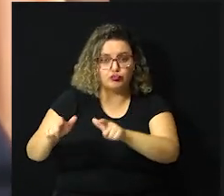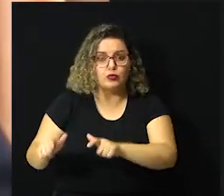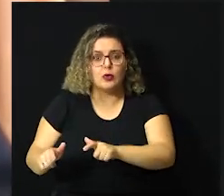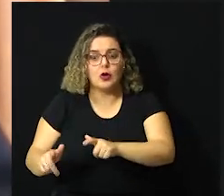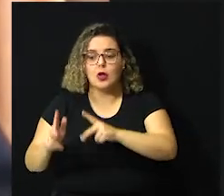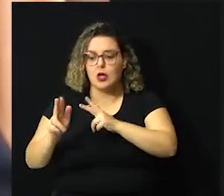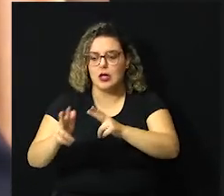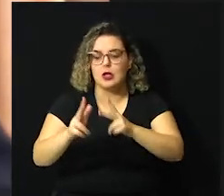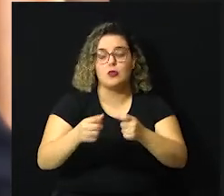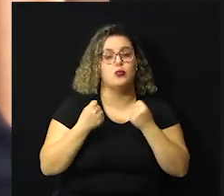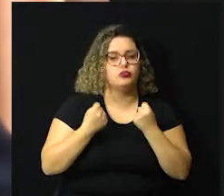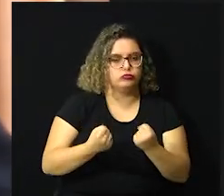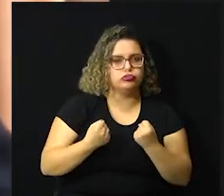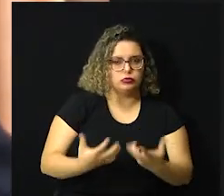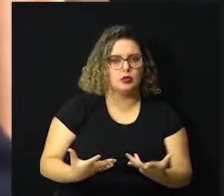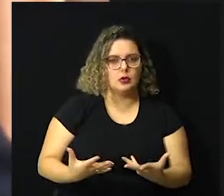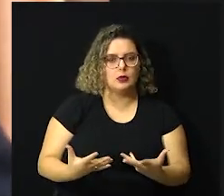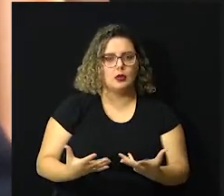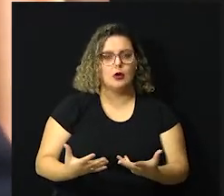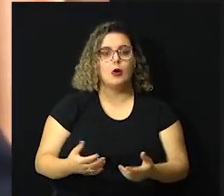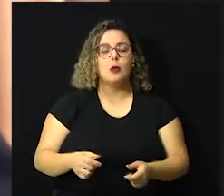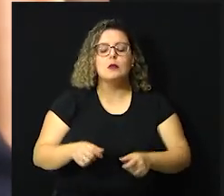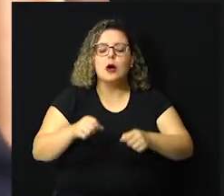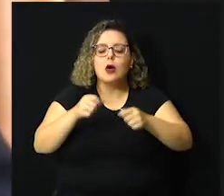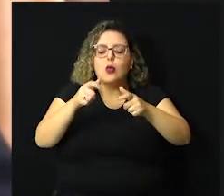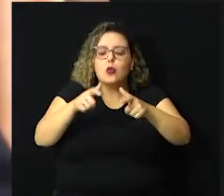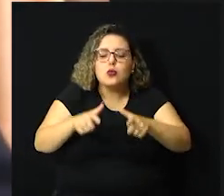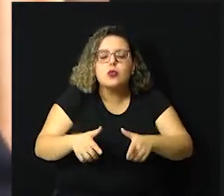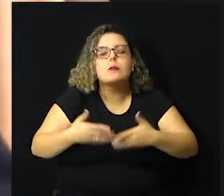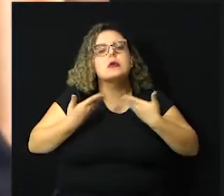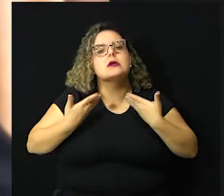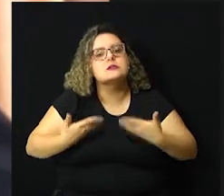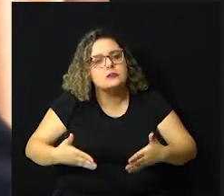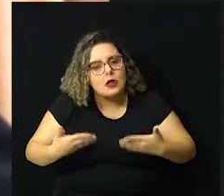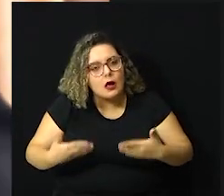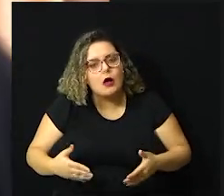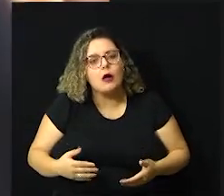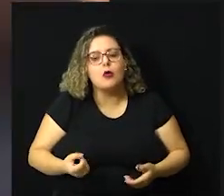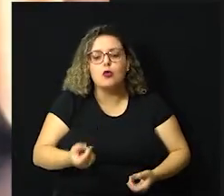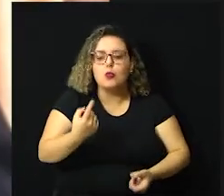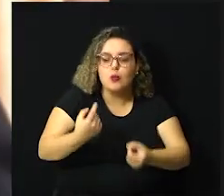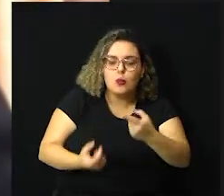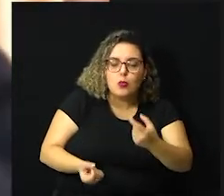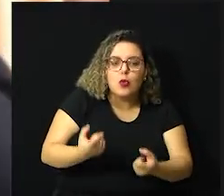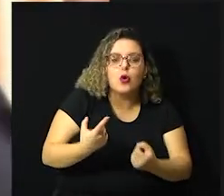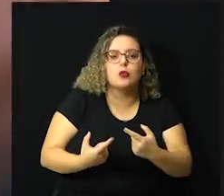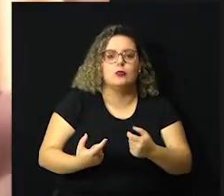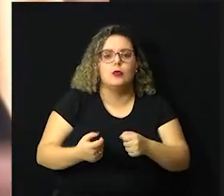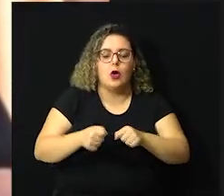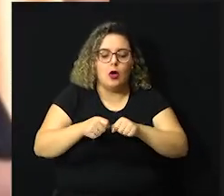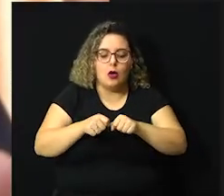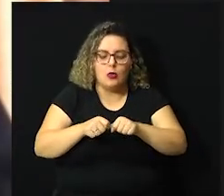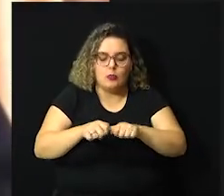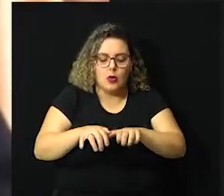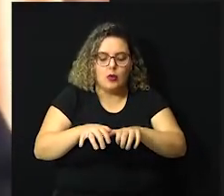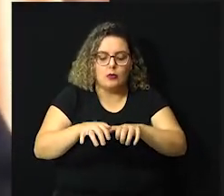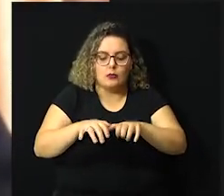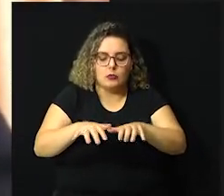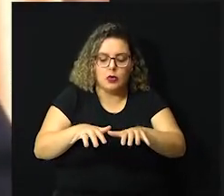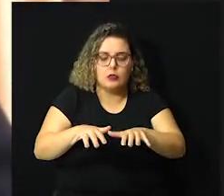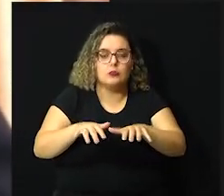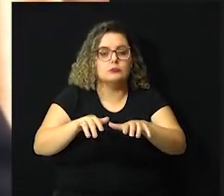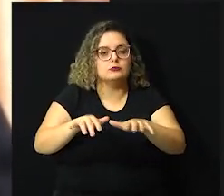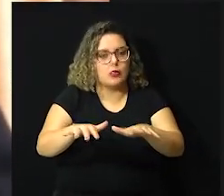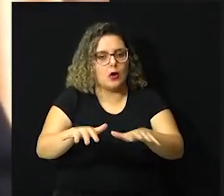padrão de agressividade, para algo mais pontual, mais sazonal, de uma forma mais simples, mais